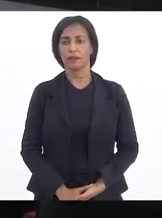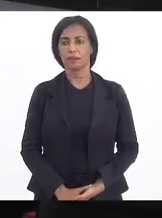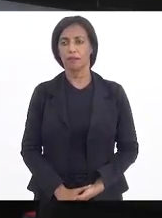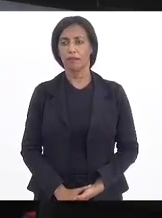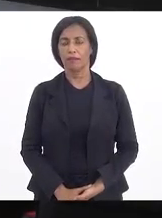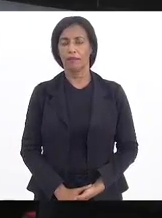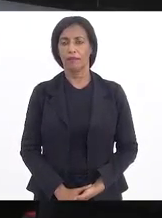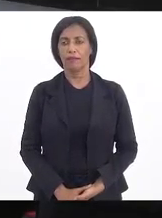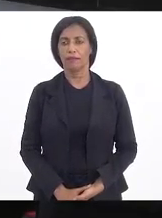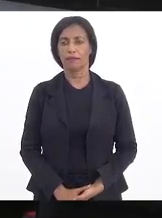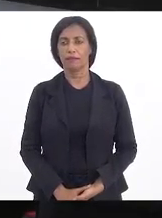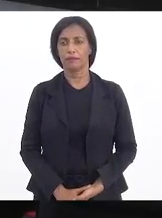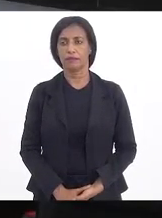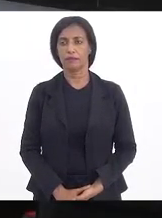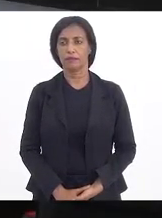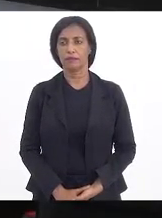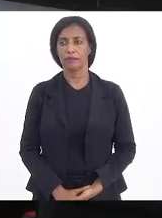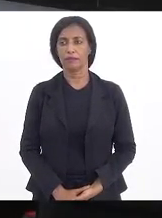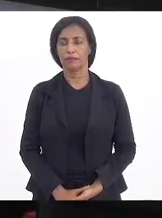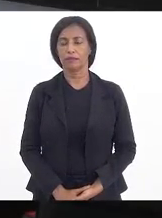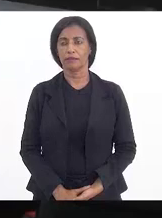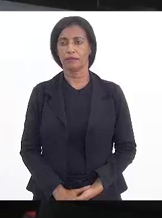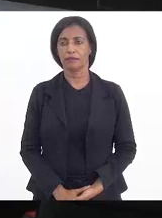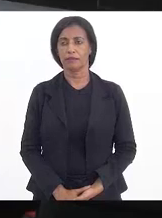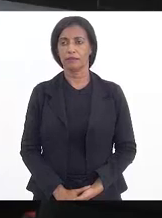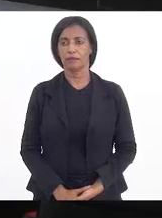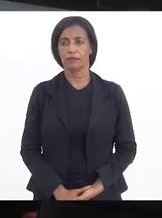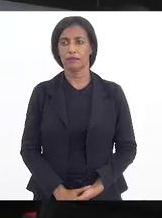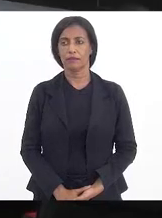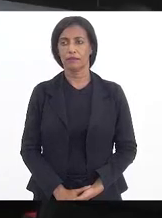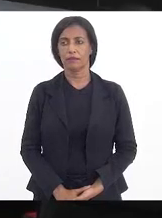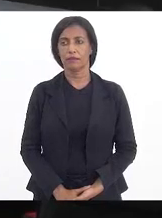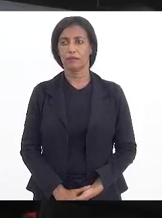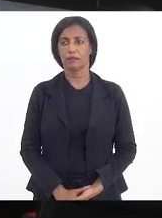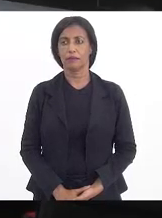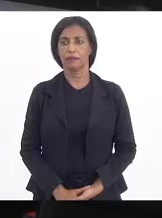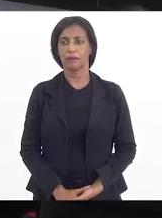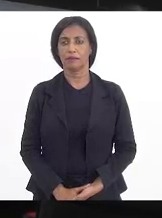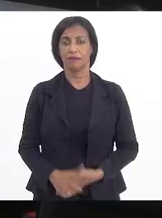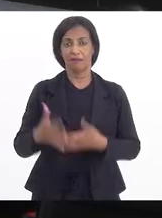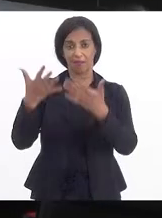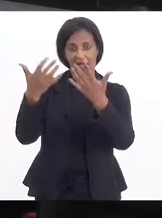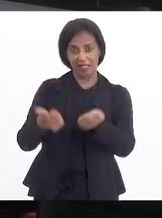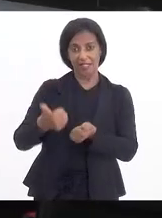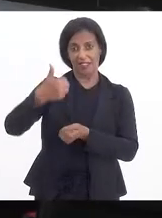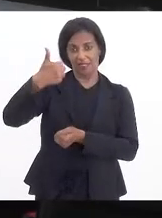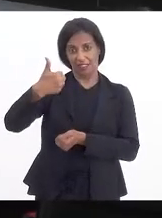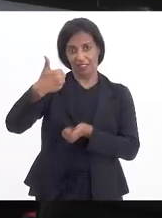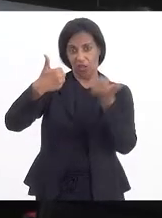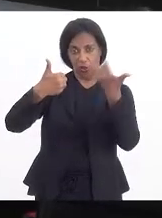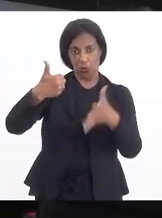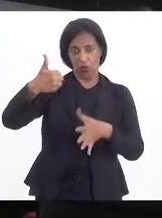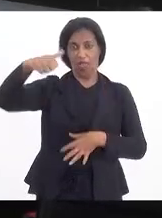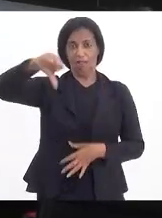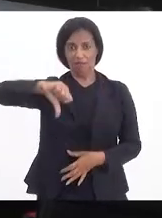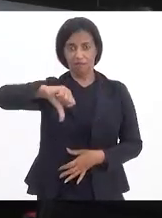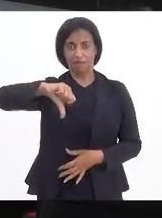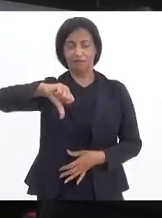Oi tudo bom atenção Chiquinho é favorável ao contrário só fazer com polegar